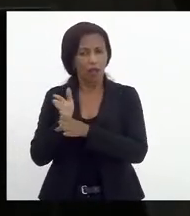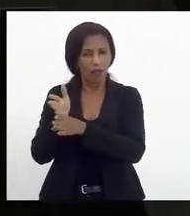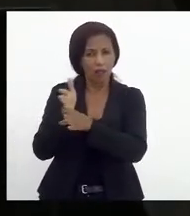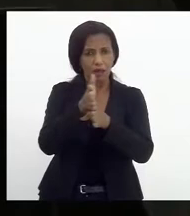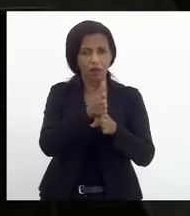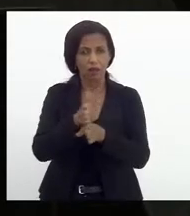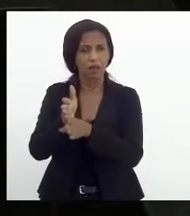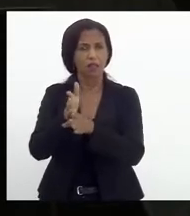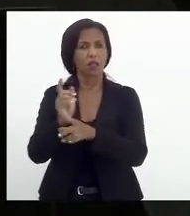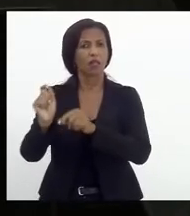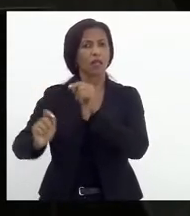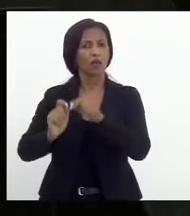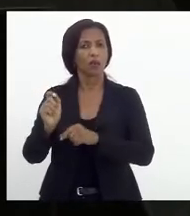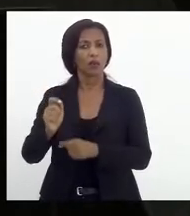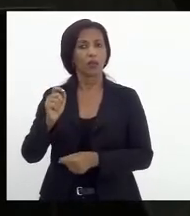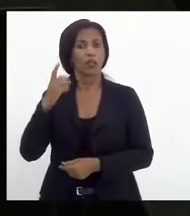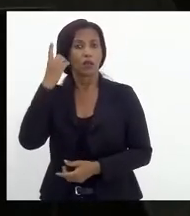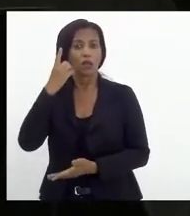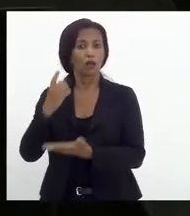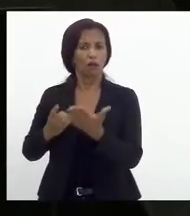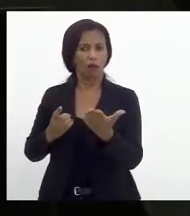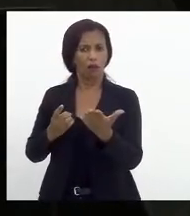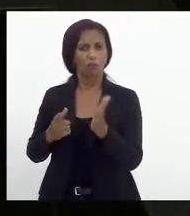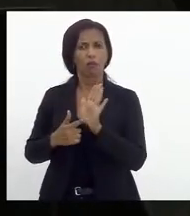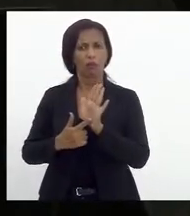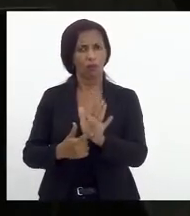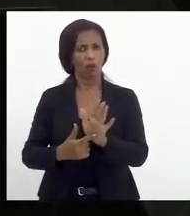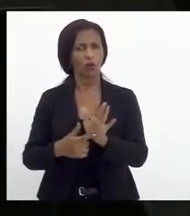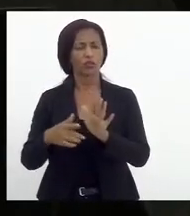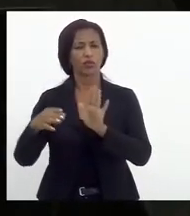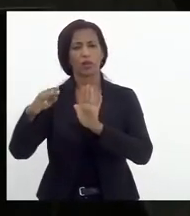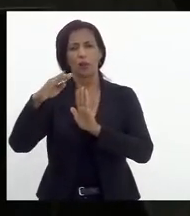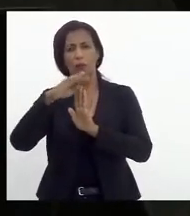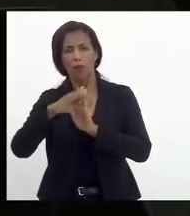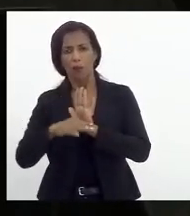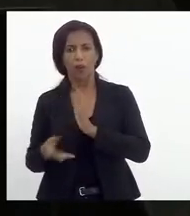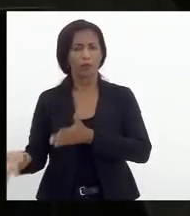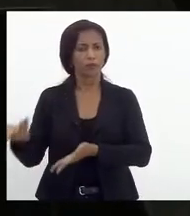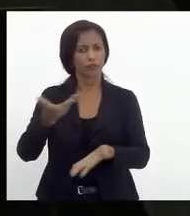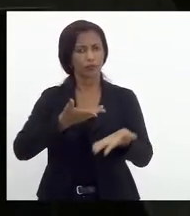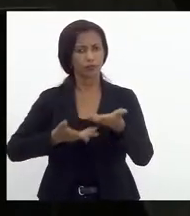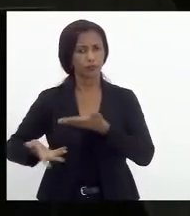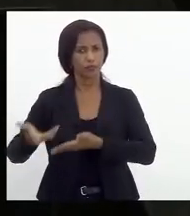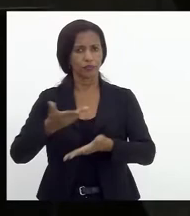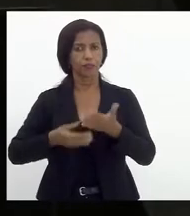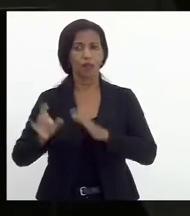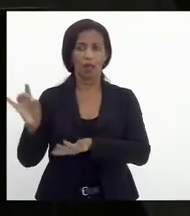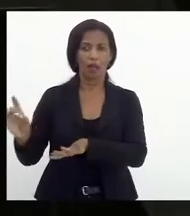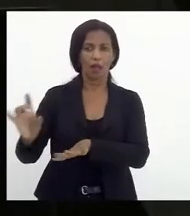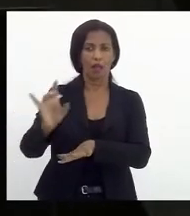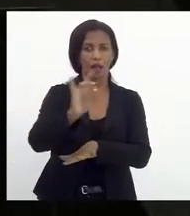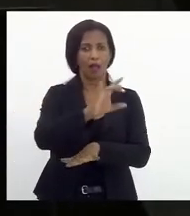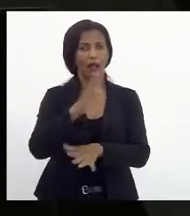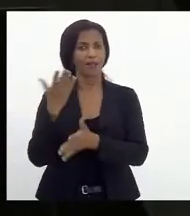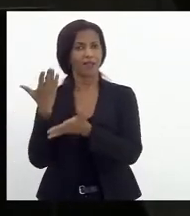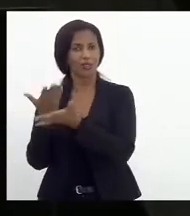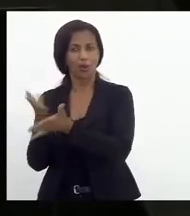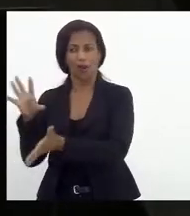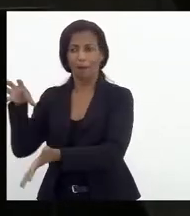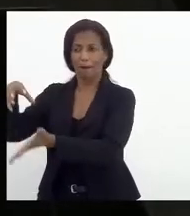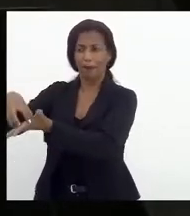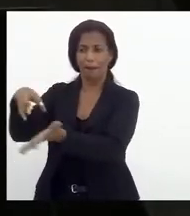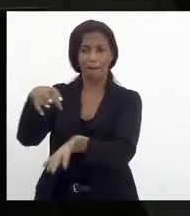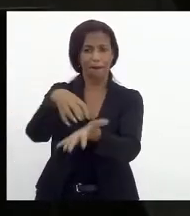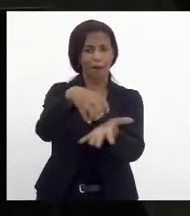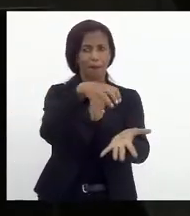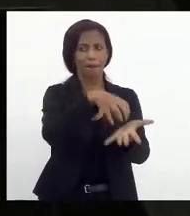é, e o Serginho apresenta uma boa linha, um programa de descompartilhamento. Cada escola uma sede, cada escola um